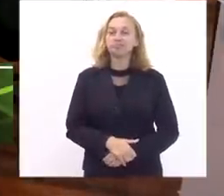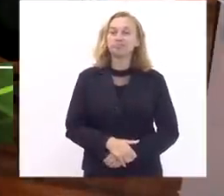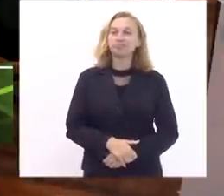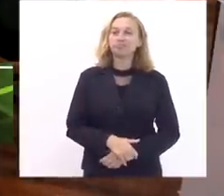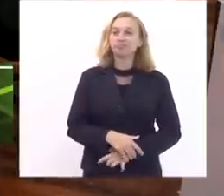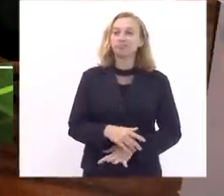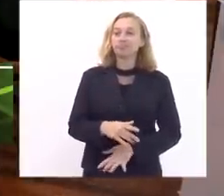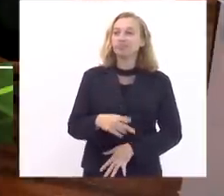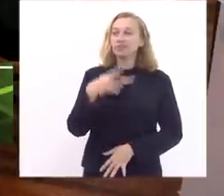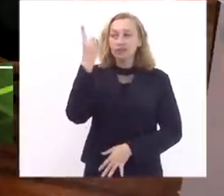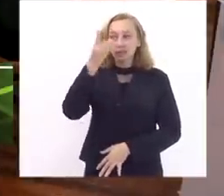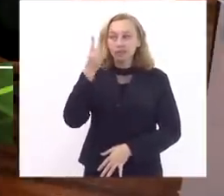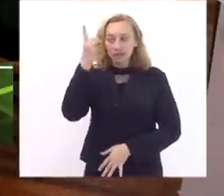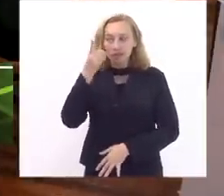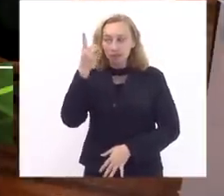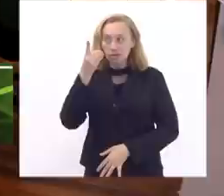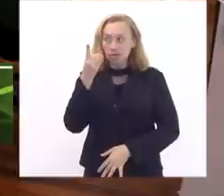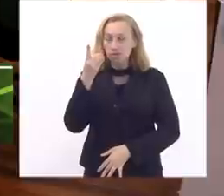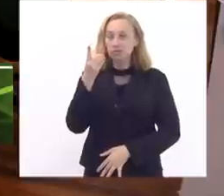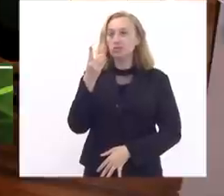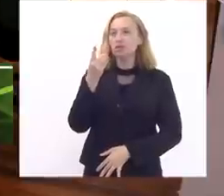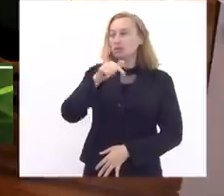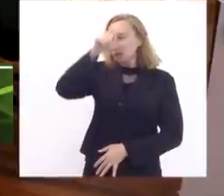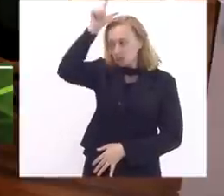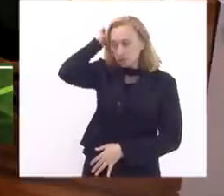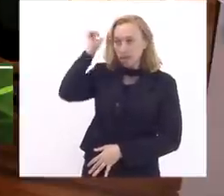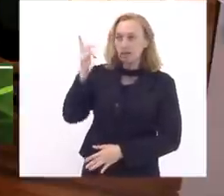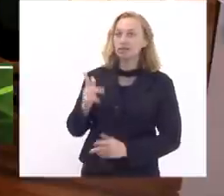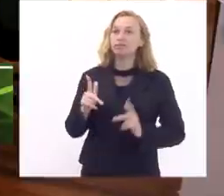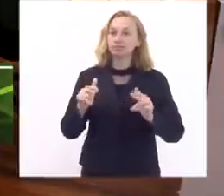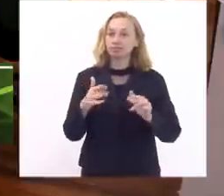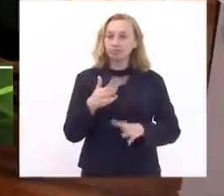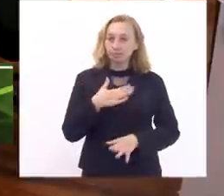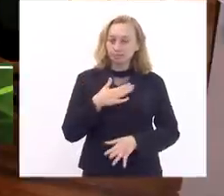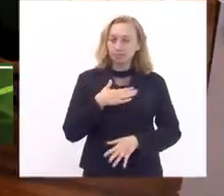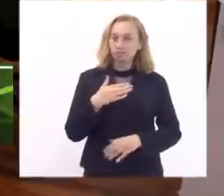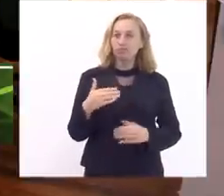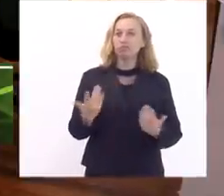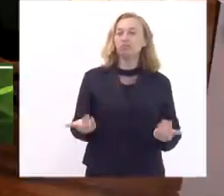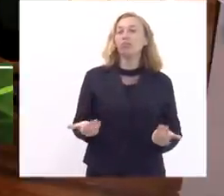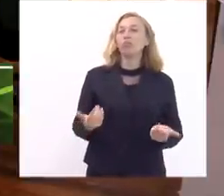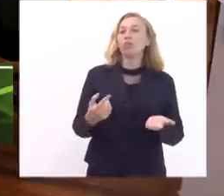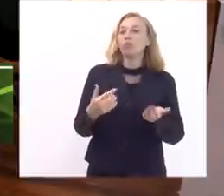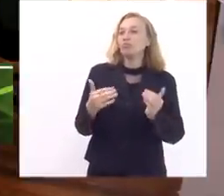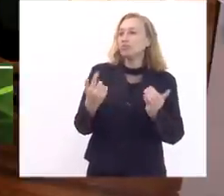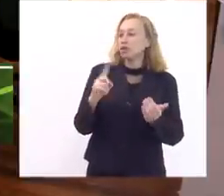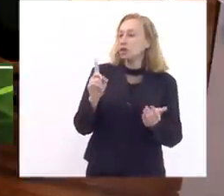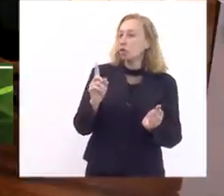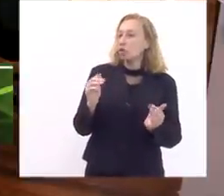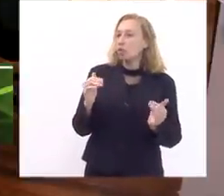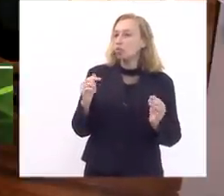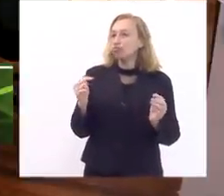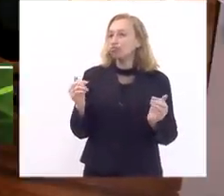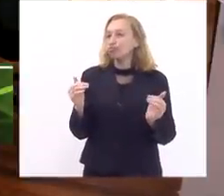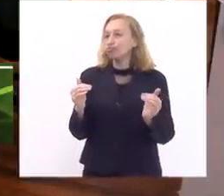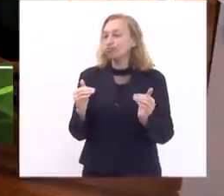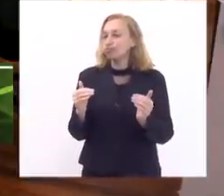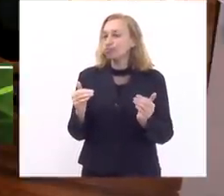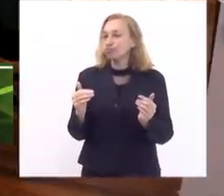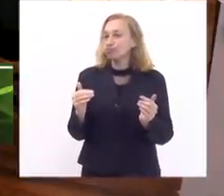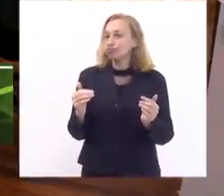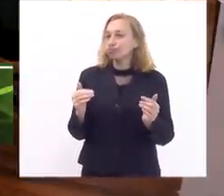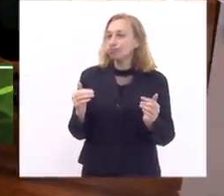palavras do deputado Luiz Paulo as minhas, mas deixando bem claro, só não concordando quando ele fala que é estratégia da minha parte, porque não